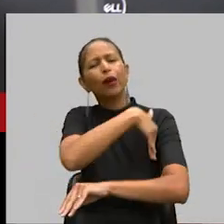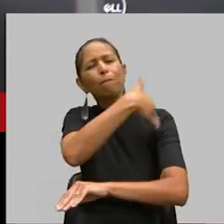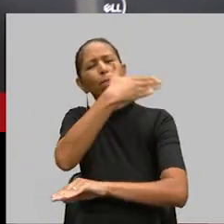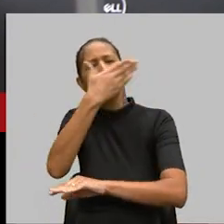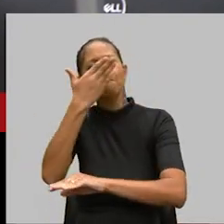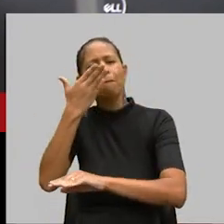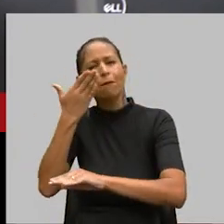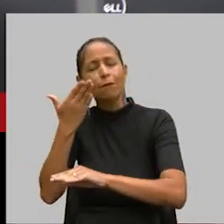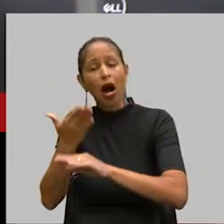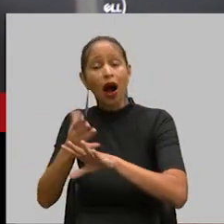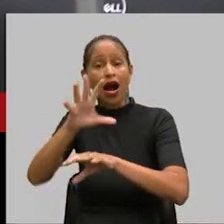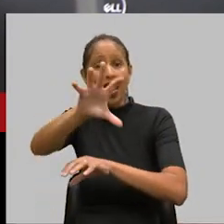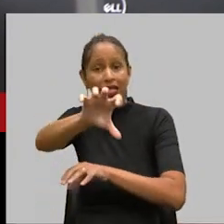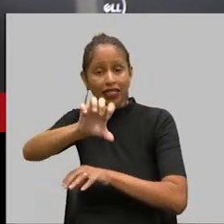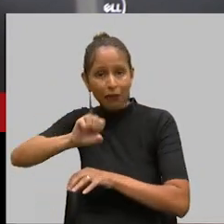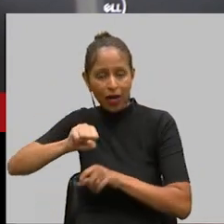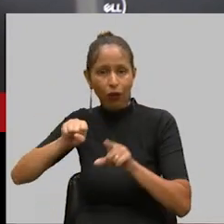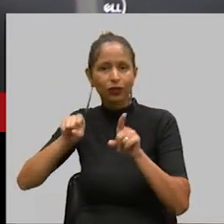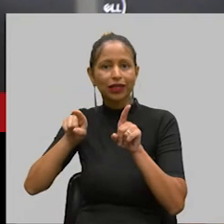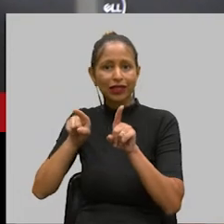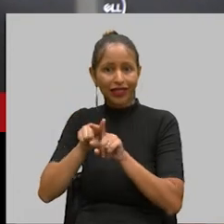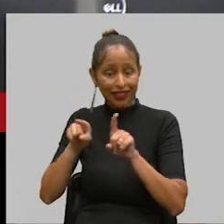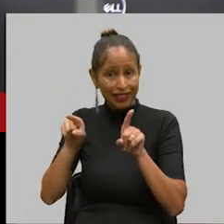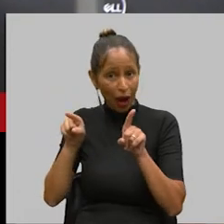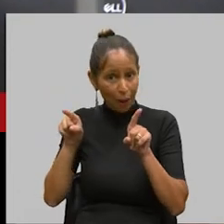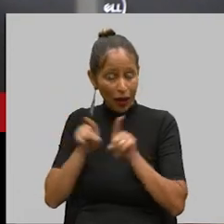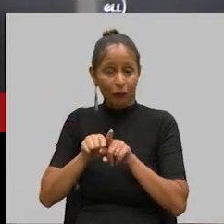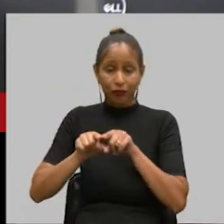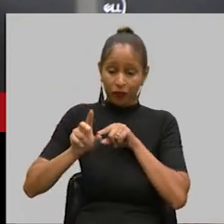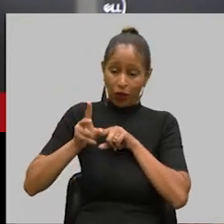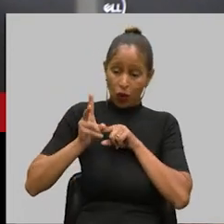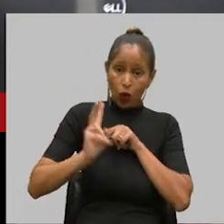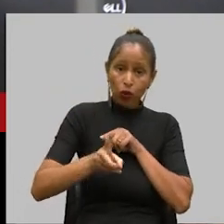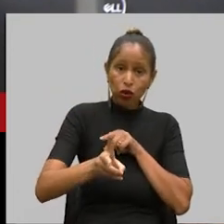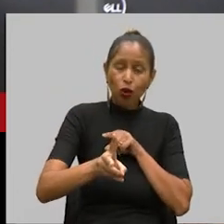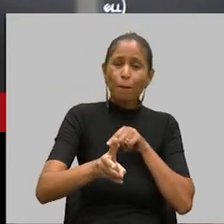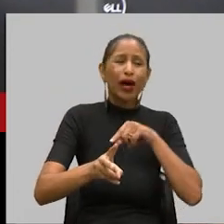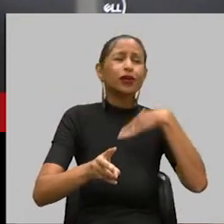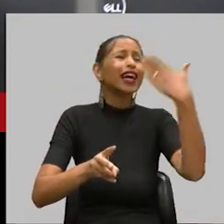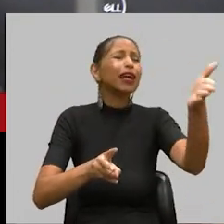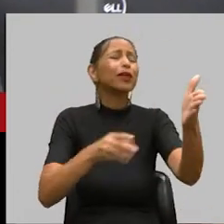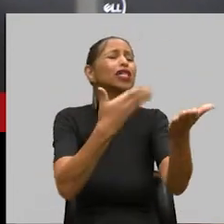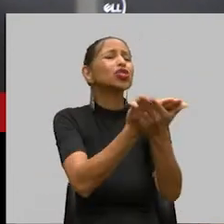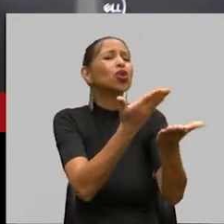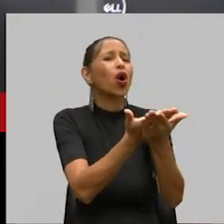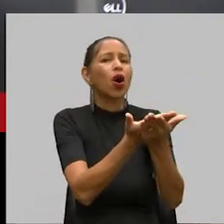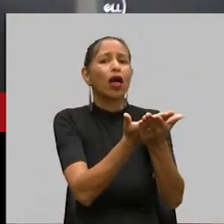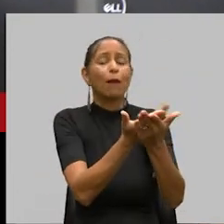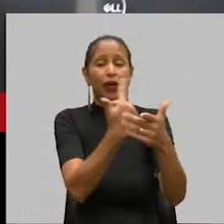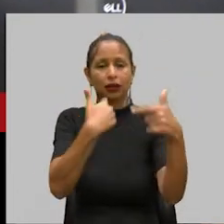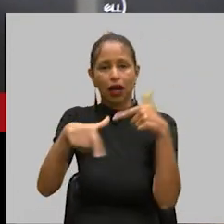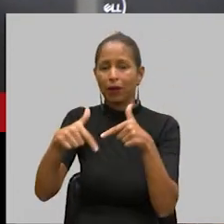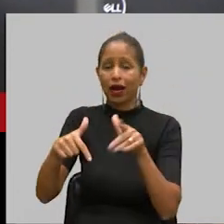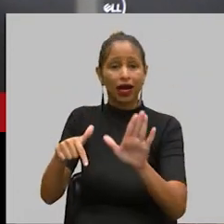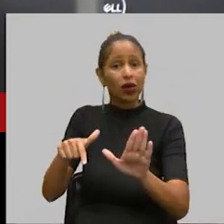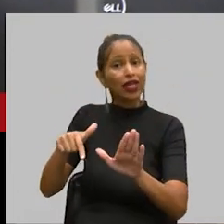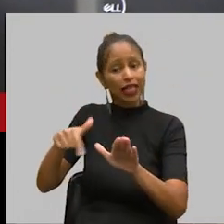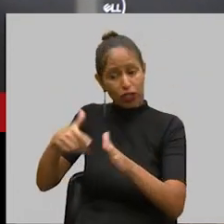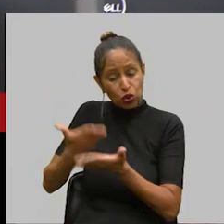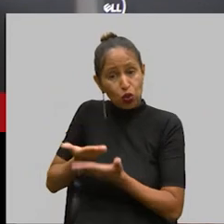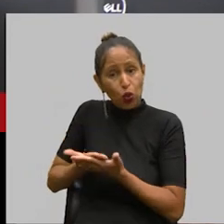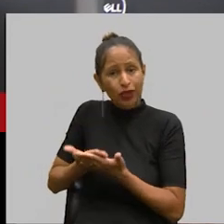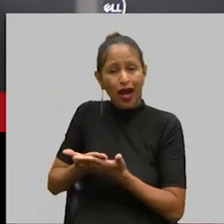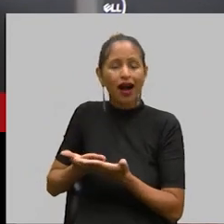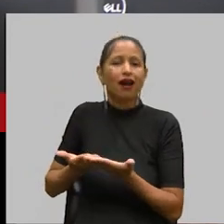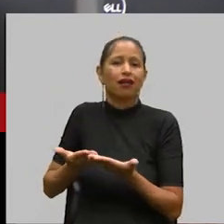eles receberão também uma bolsa para que continua e não precisa sair da escola para ir trabalhar por causa de desemprego ou